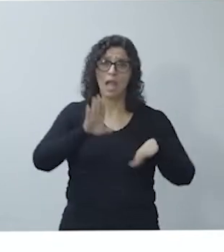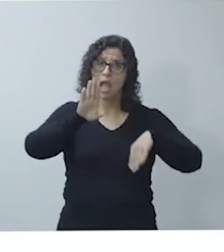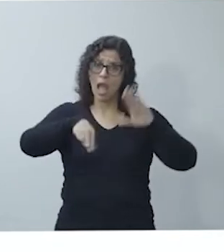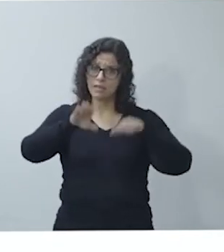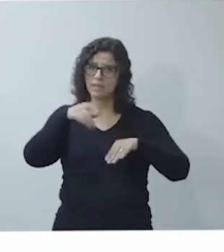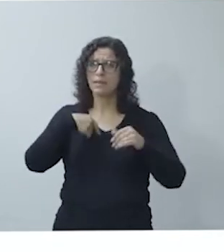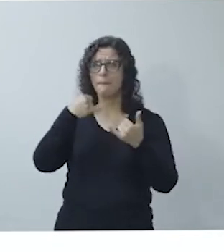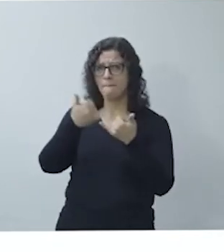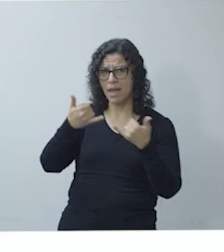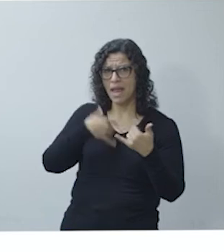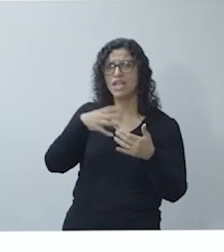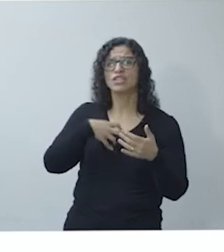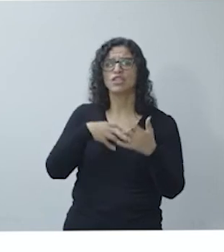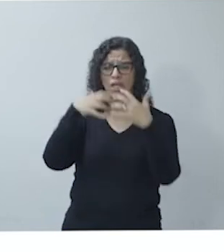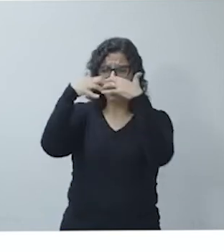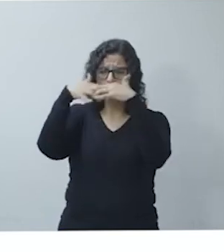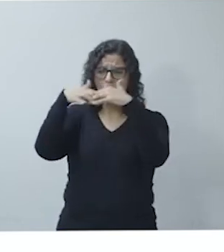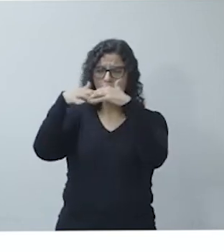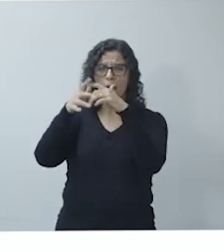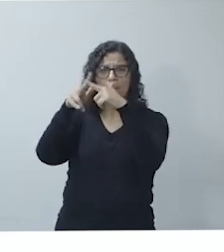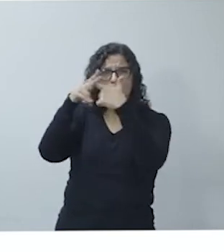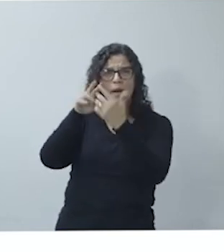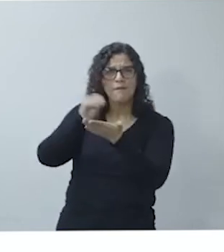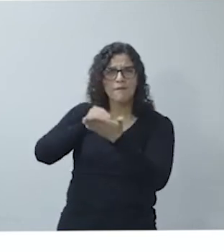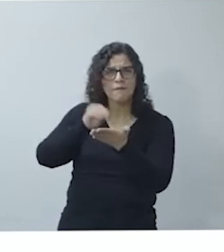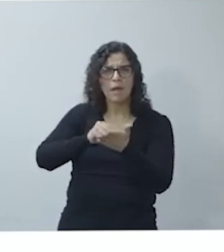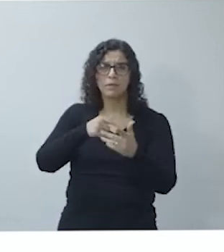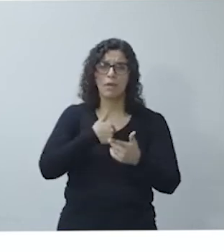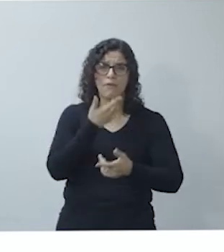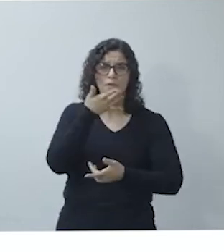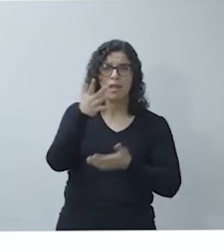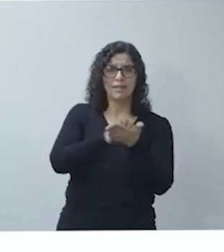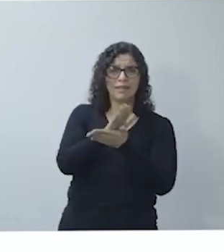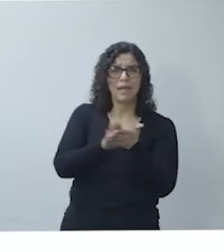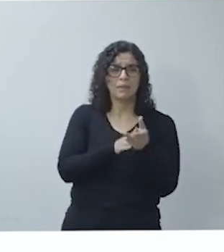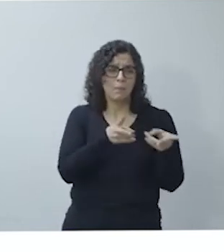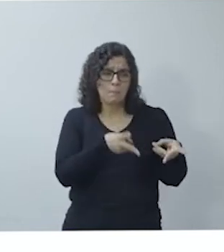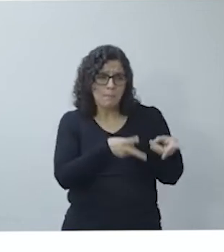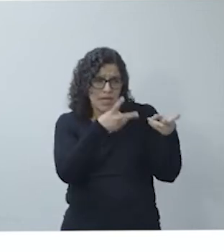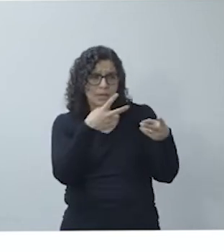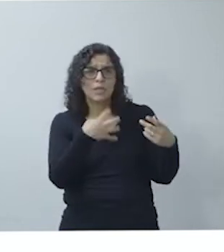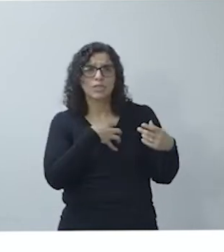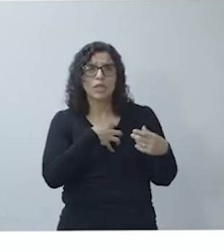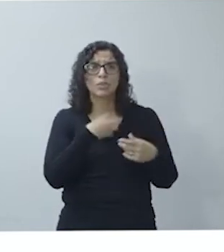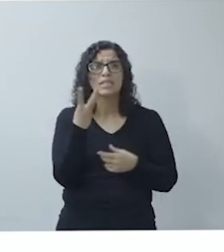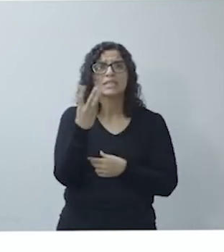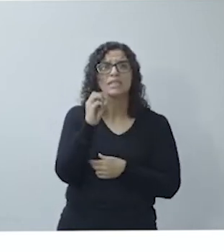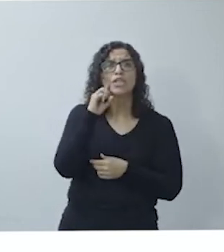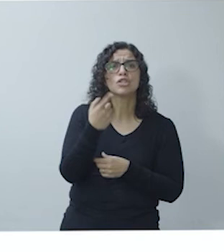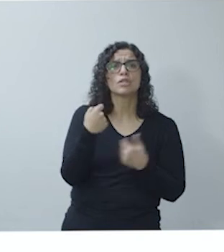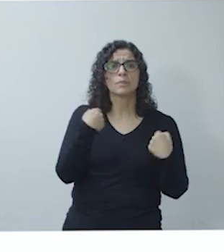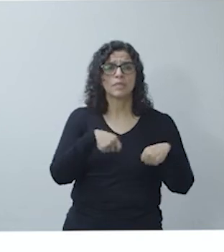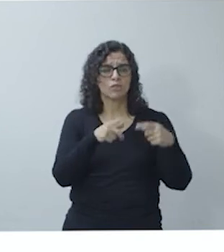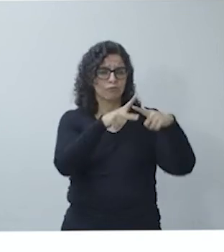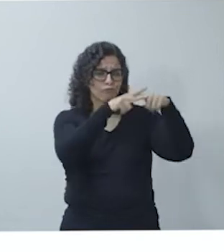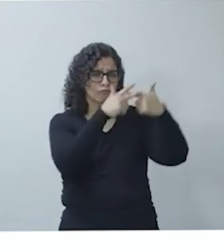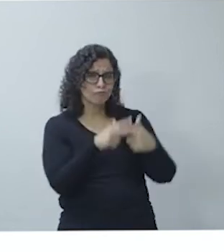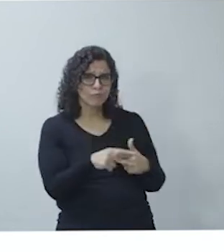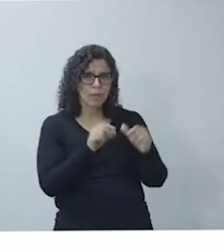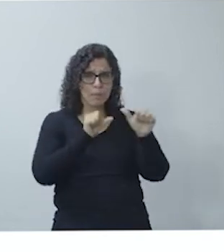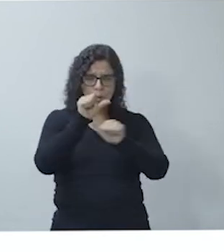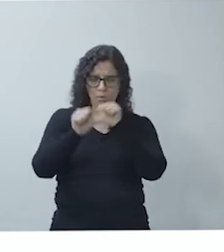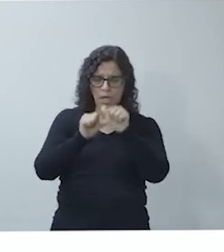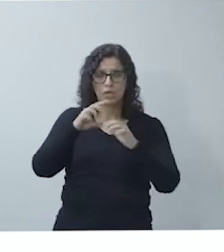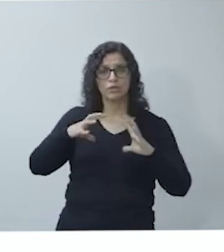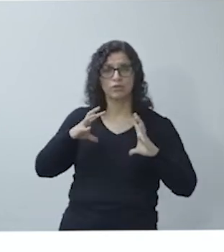Talvez imprevisão na montagem das peças. Não lhe posso dizer nada sem observação de 30 dias e a desmontagem